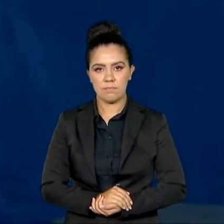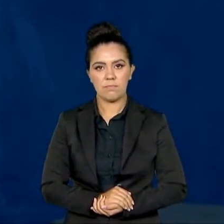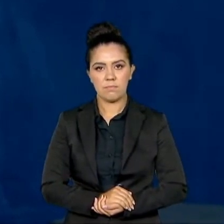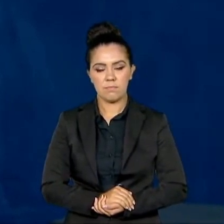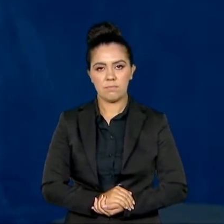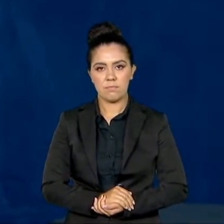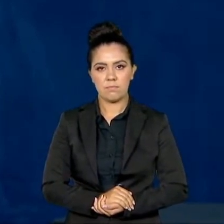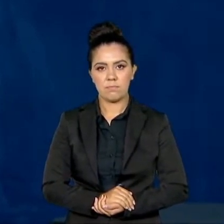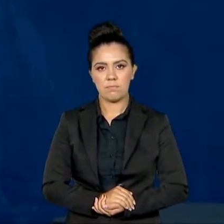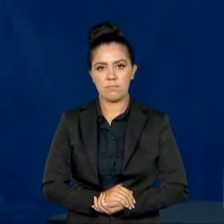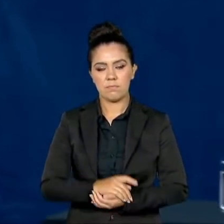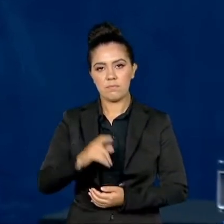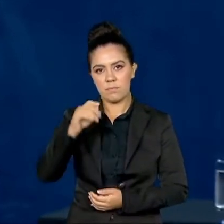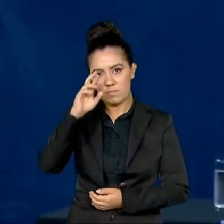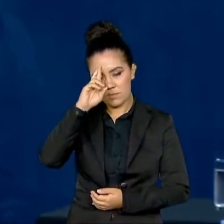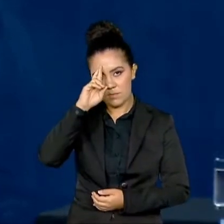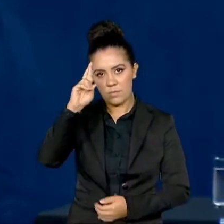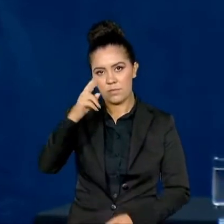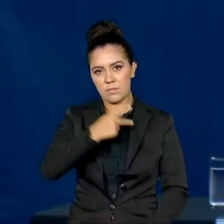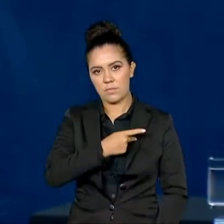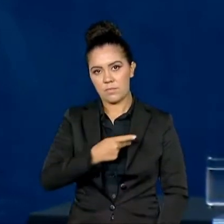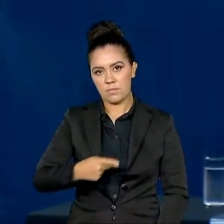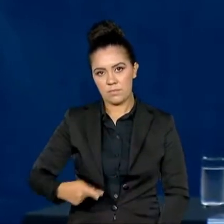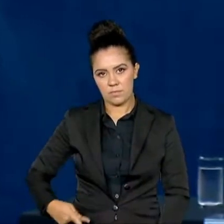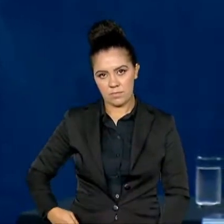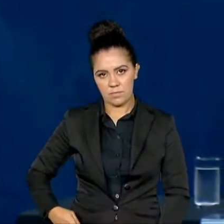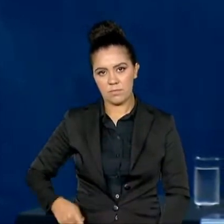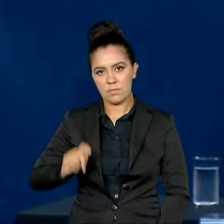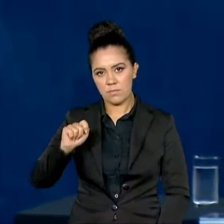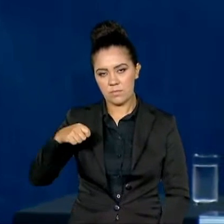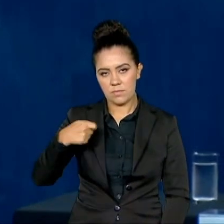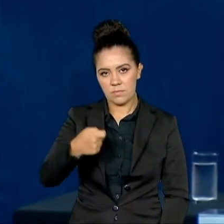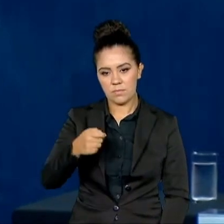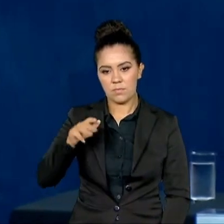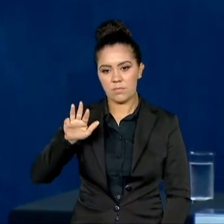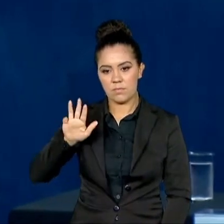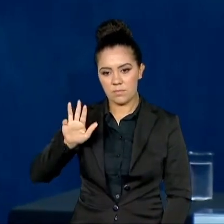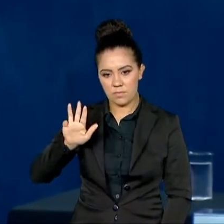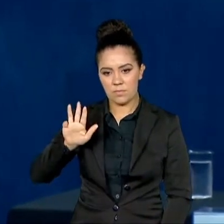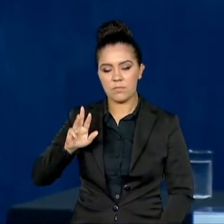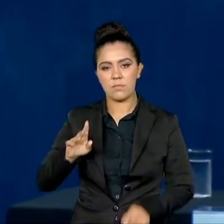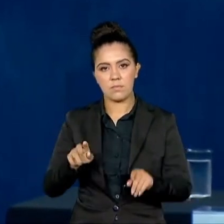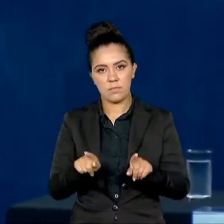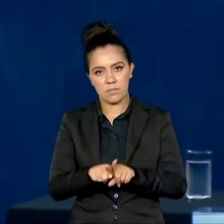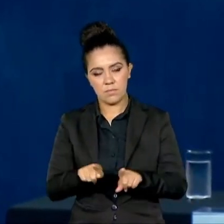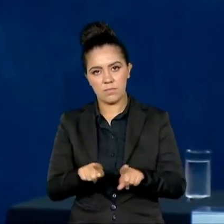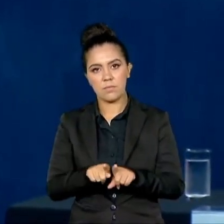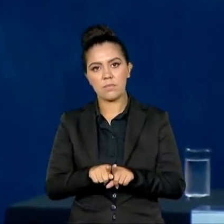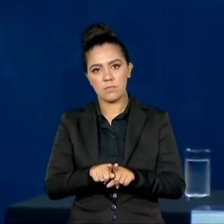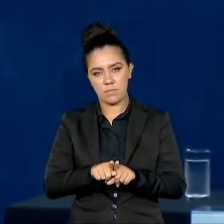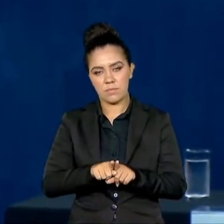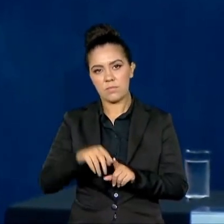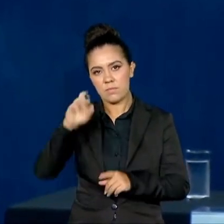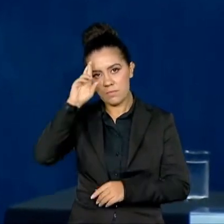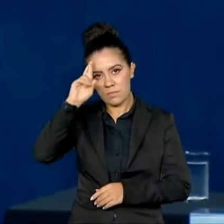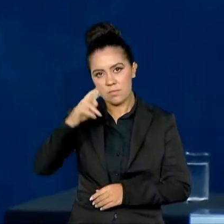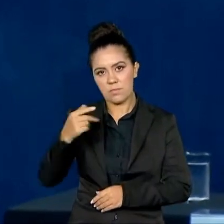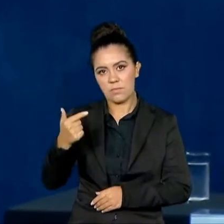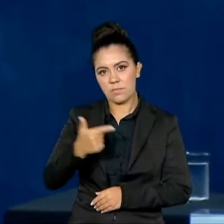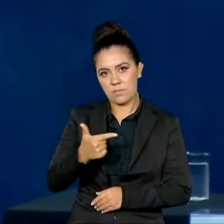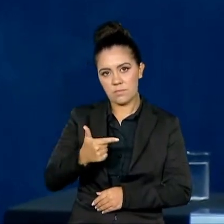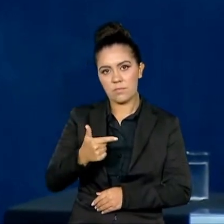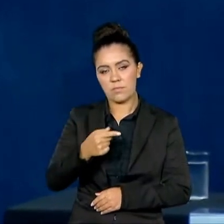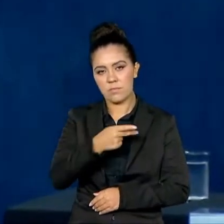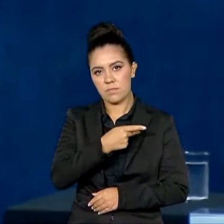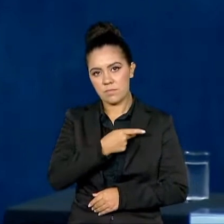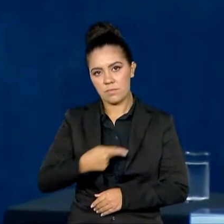Excelentíssimo senhor presidente da República, Luiz Inácio Lula da Silva, excelentíssimo senhor vice-presidente da República,